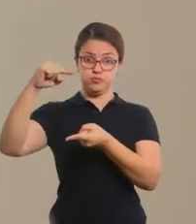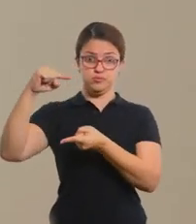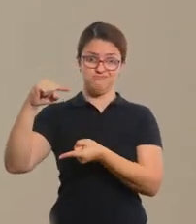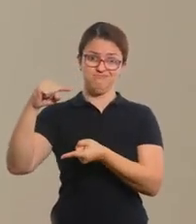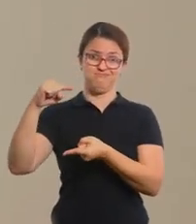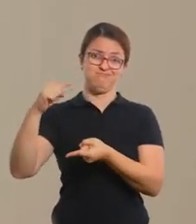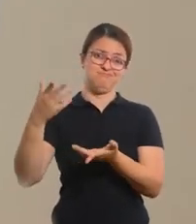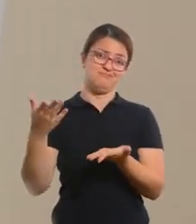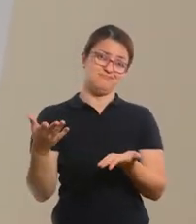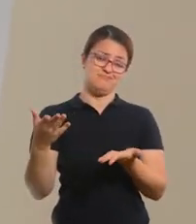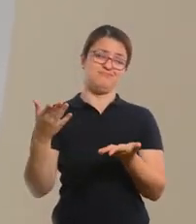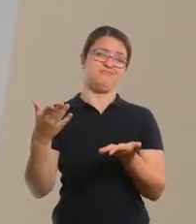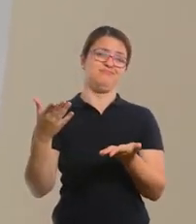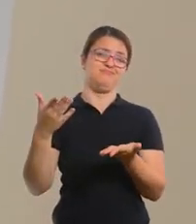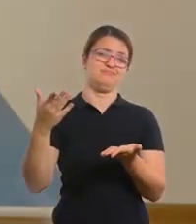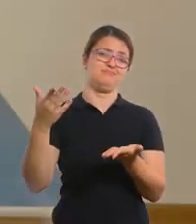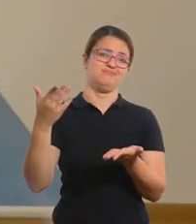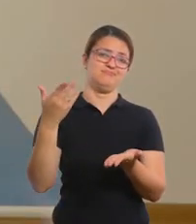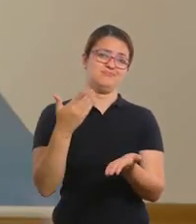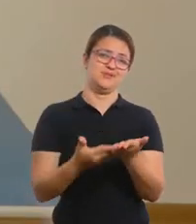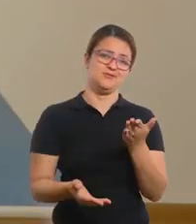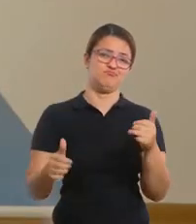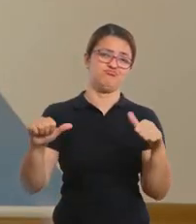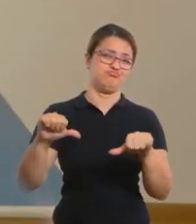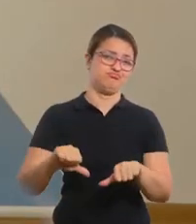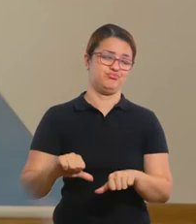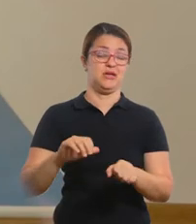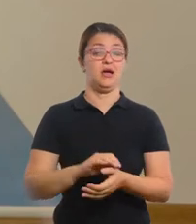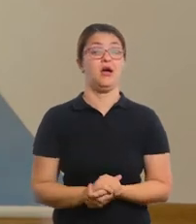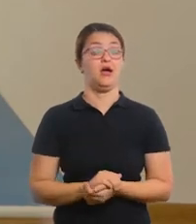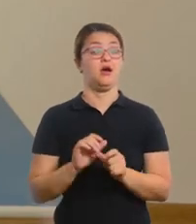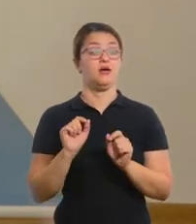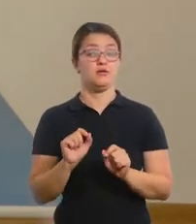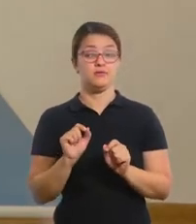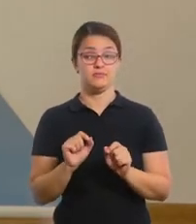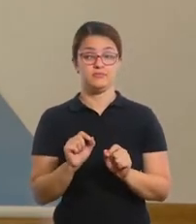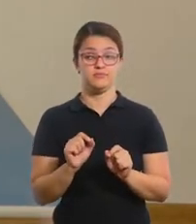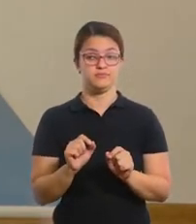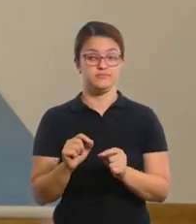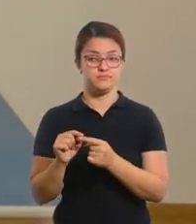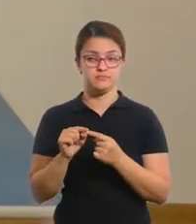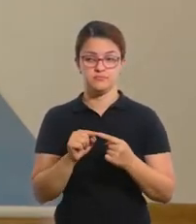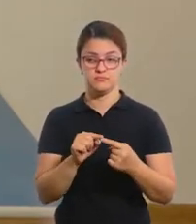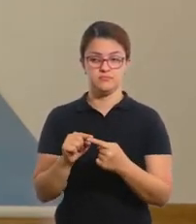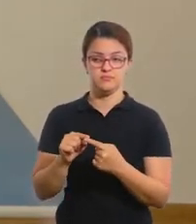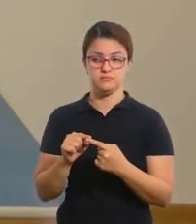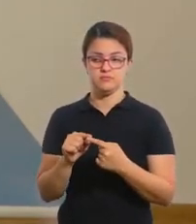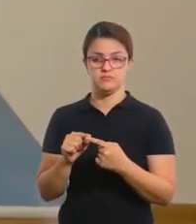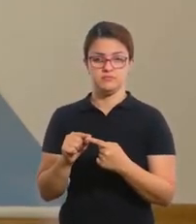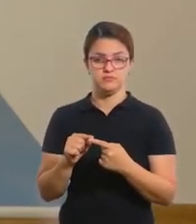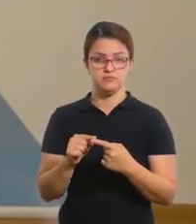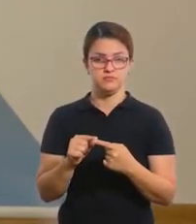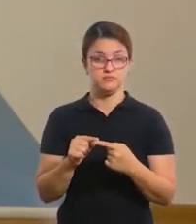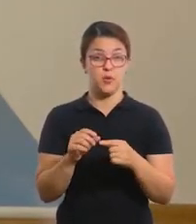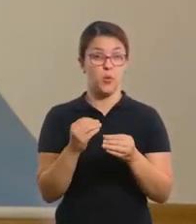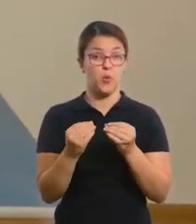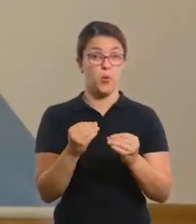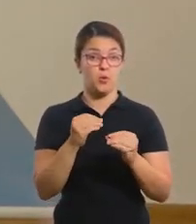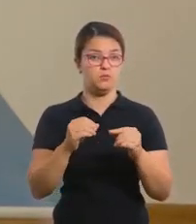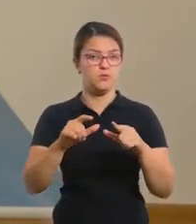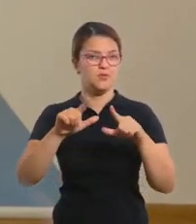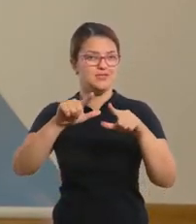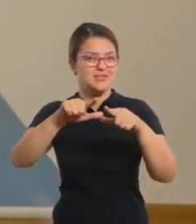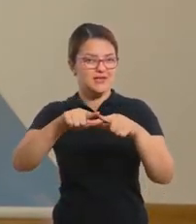geral, infelizmente é o que perdeu o jogo. A disposição é essa, né? Vocês vão colocar feito um